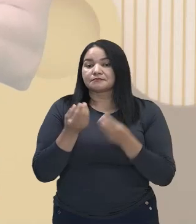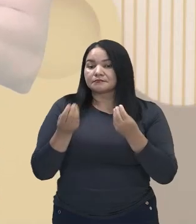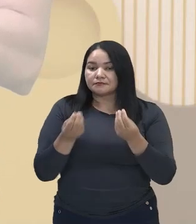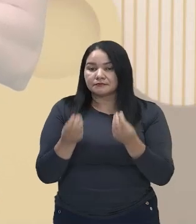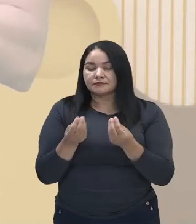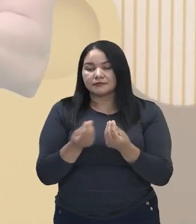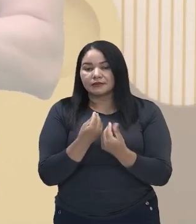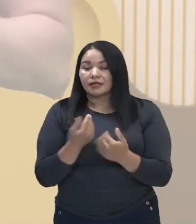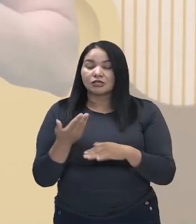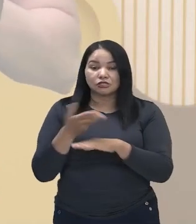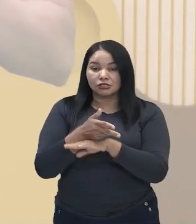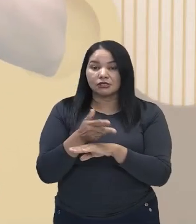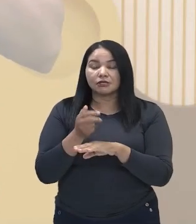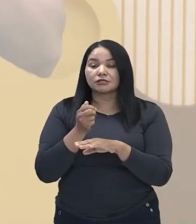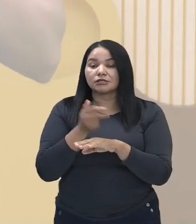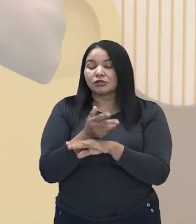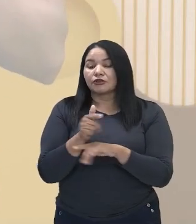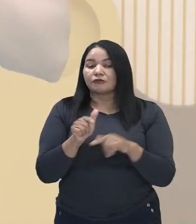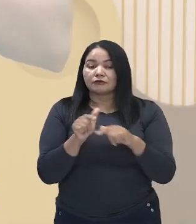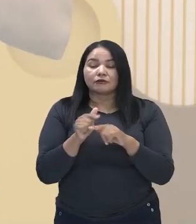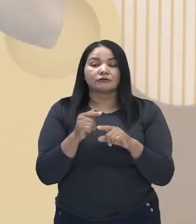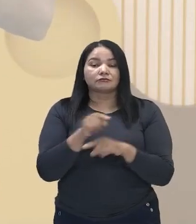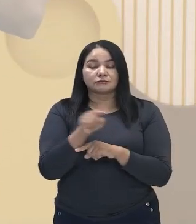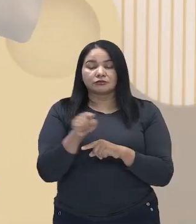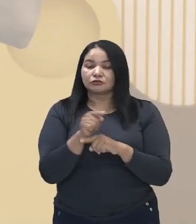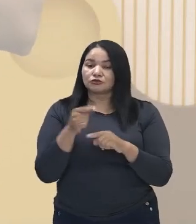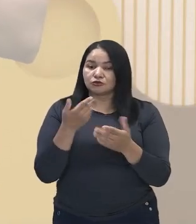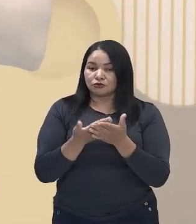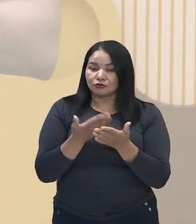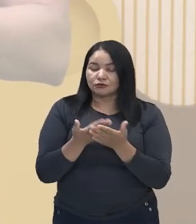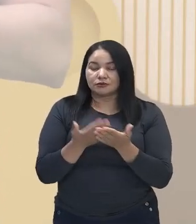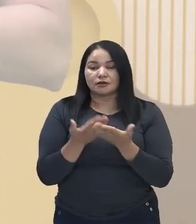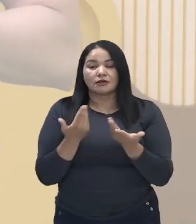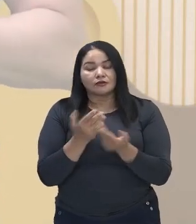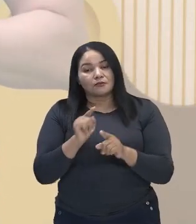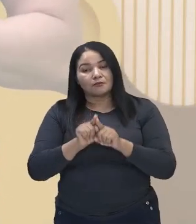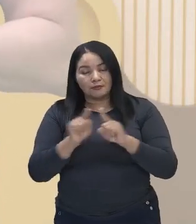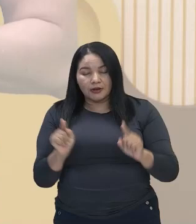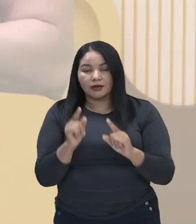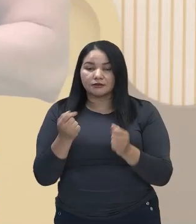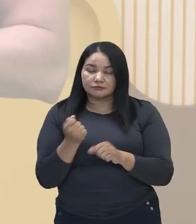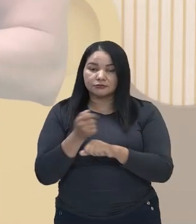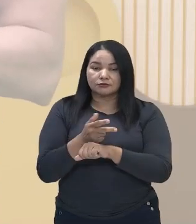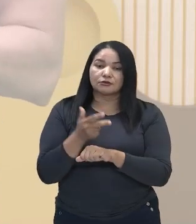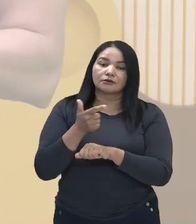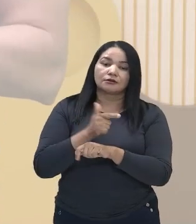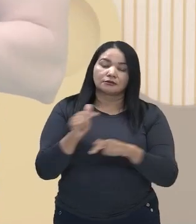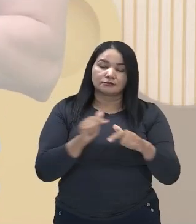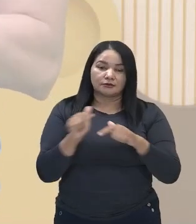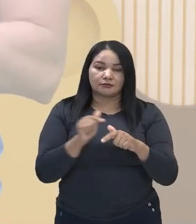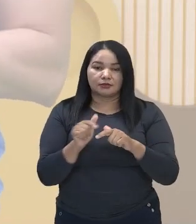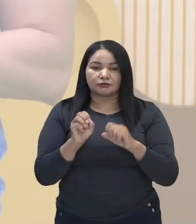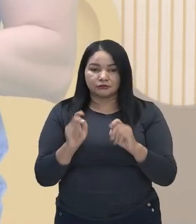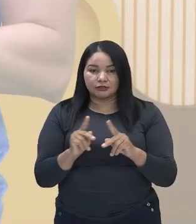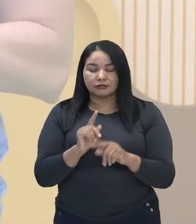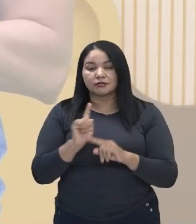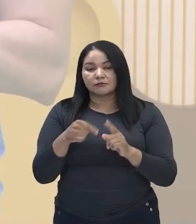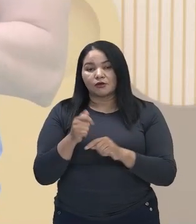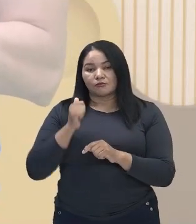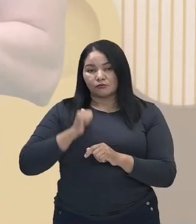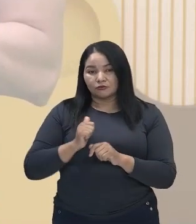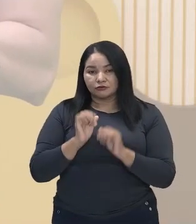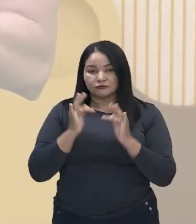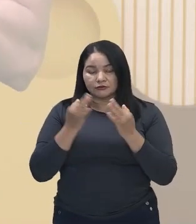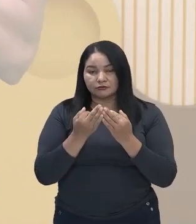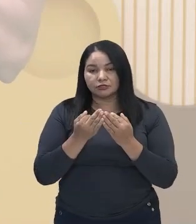vocês, que estão ainda estudando, né, já no mercado de trabalho, certo? Bem, a gente tem também o Bolsa Família e o